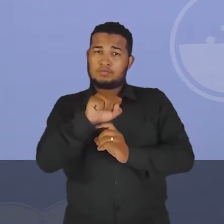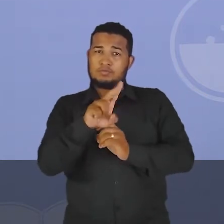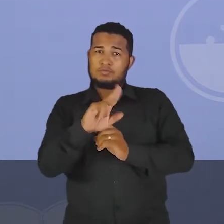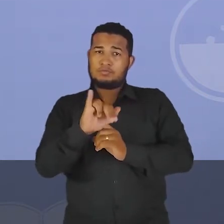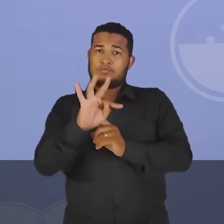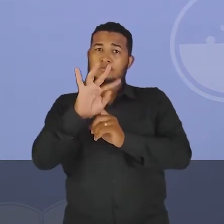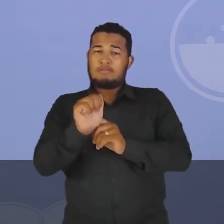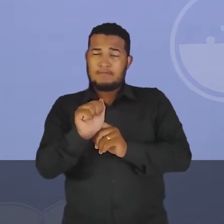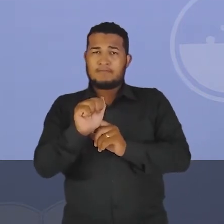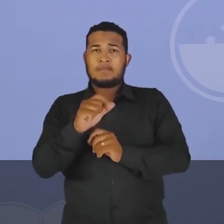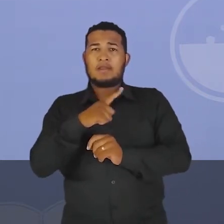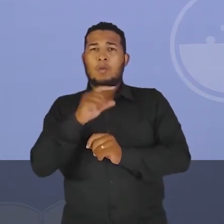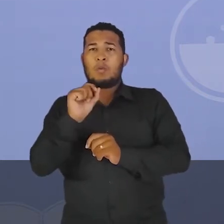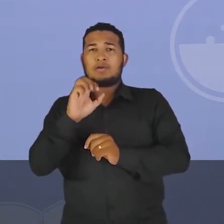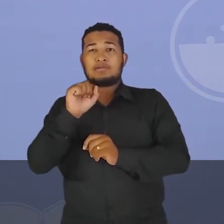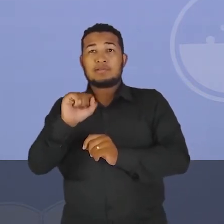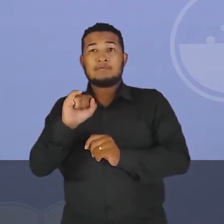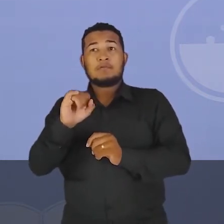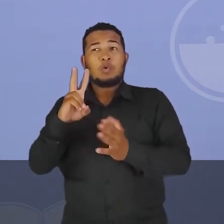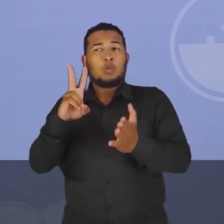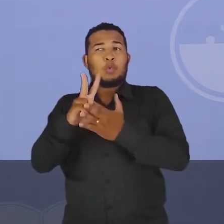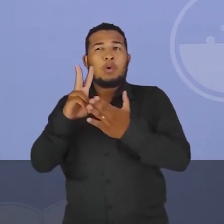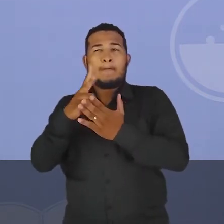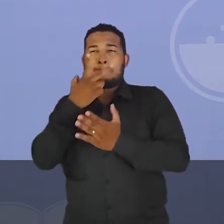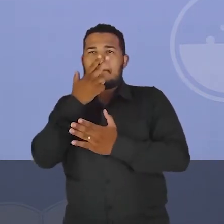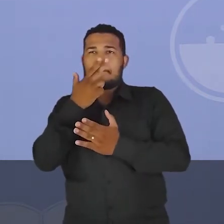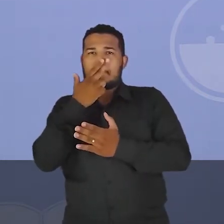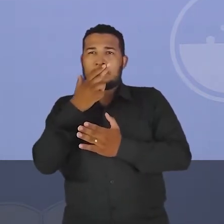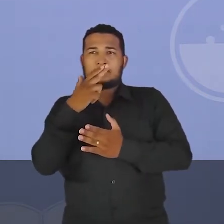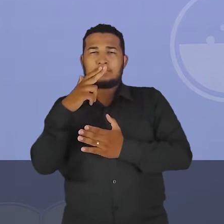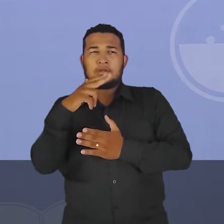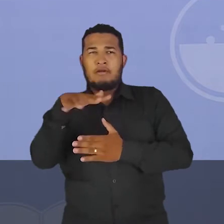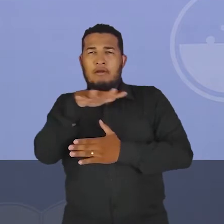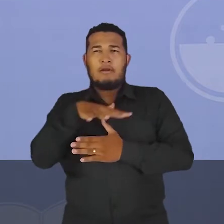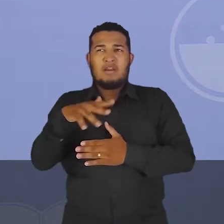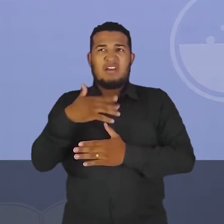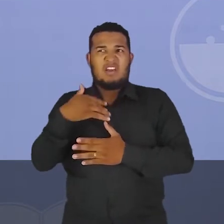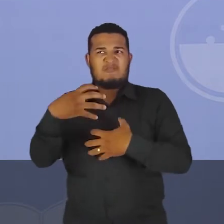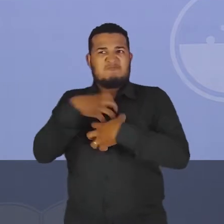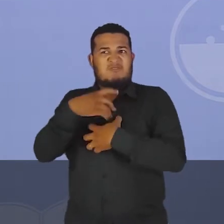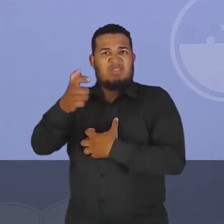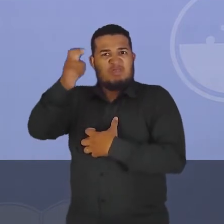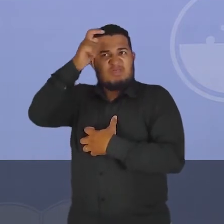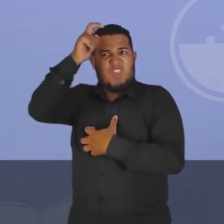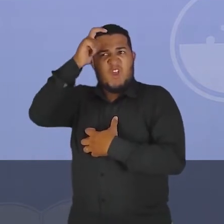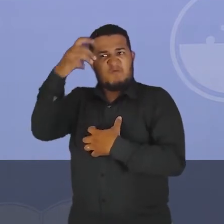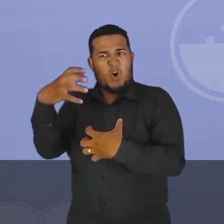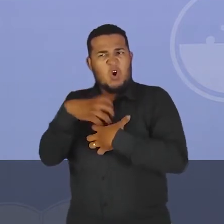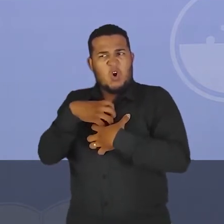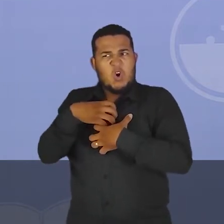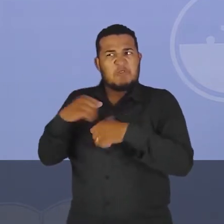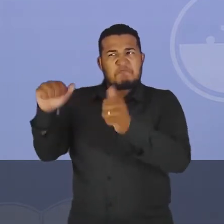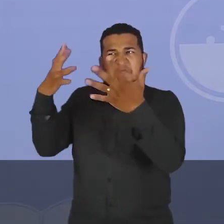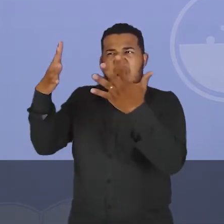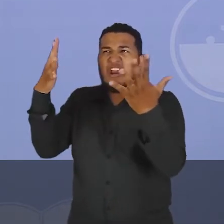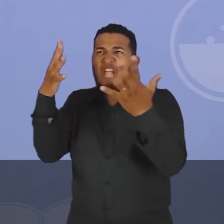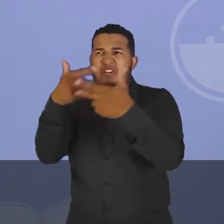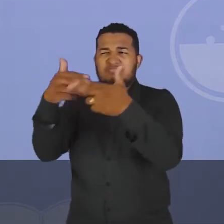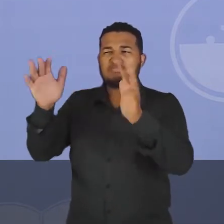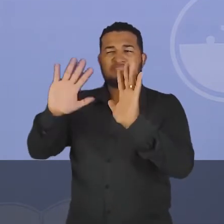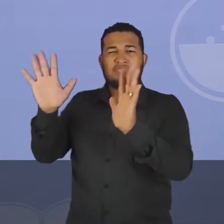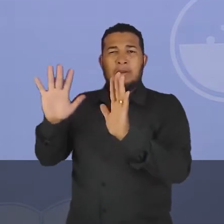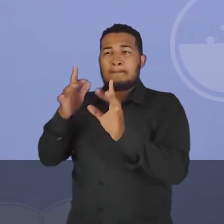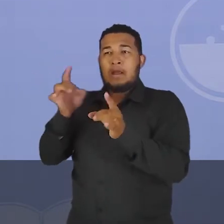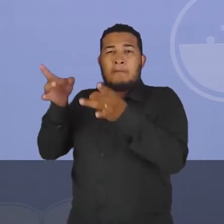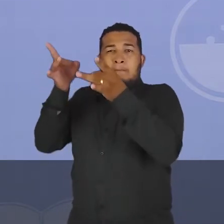índios renunciassem, abre aspas, suas práticas demoníacas, era a ideia que eles tinham, né? Eles não precisavam